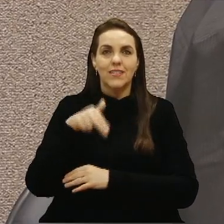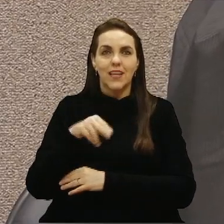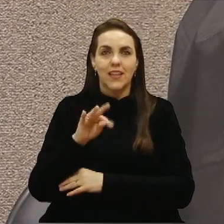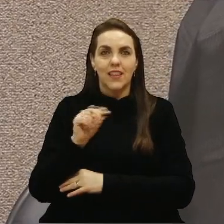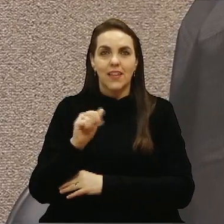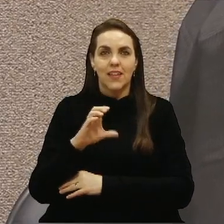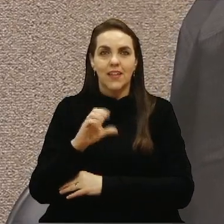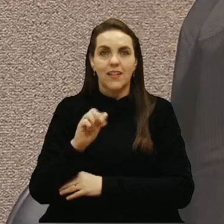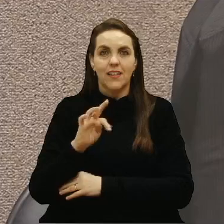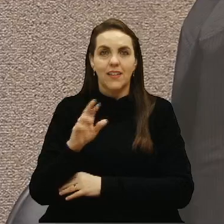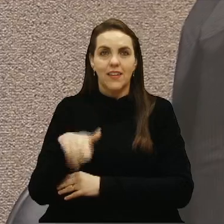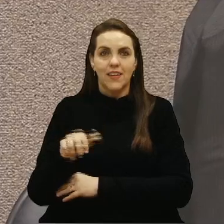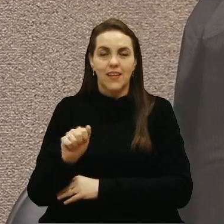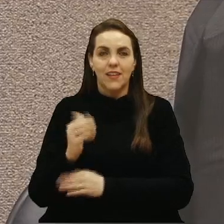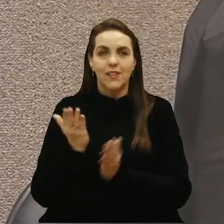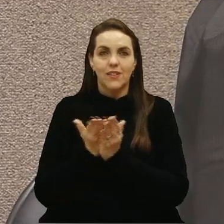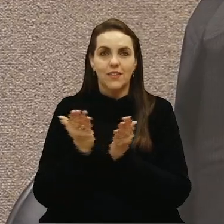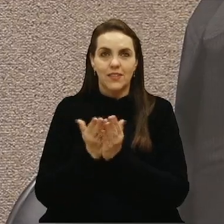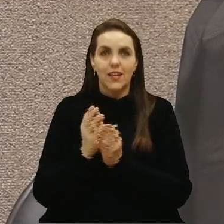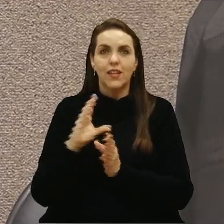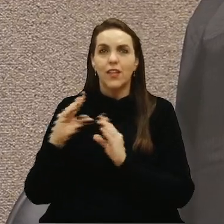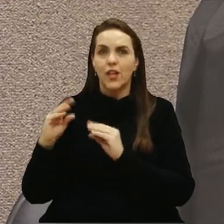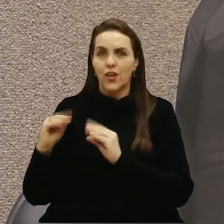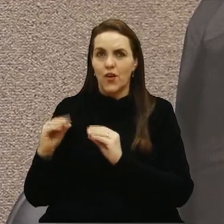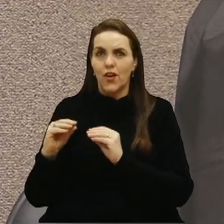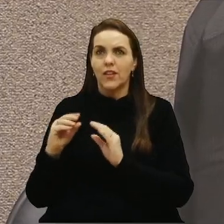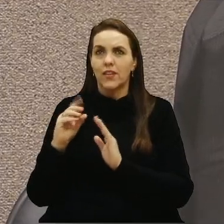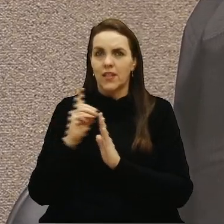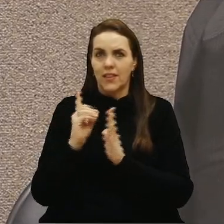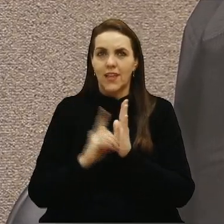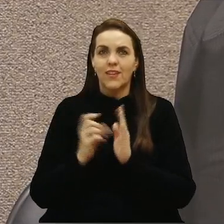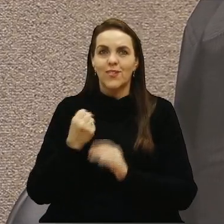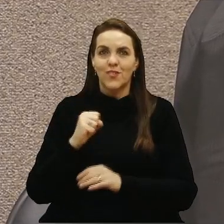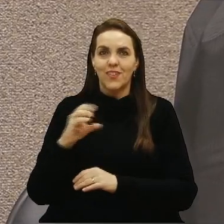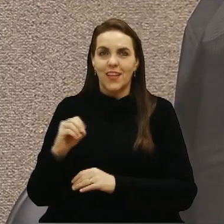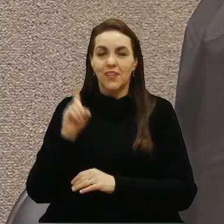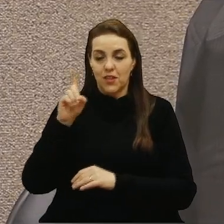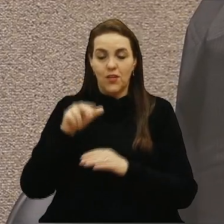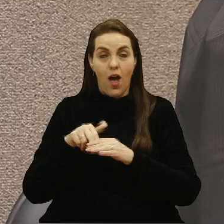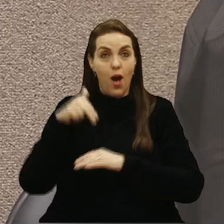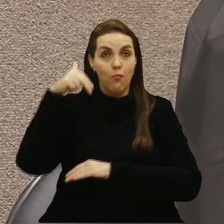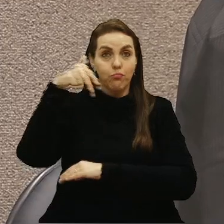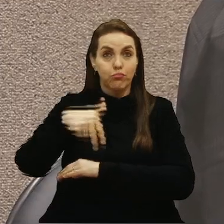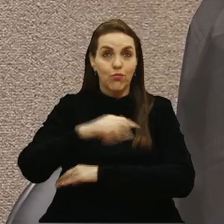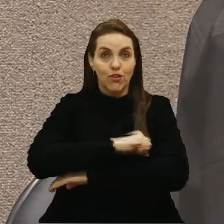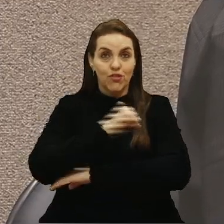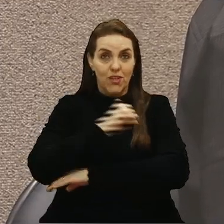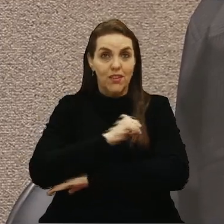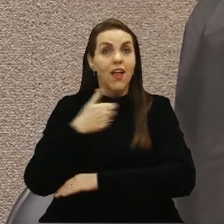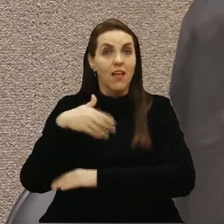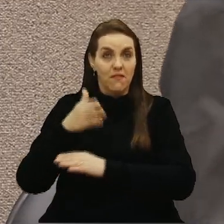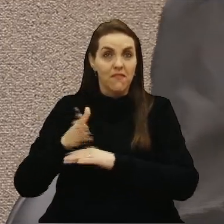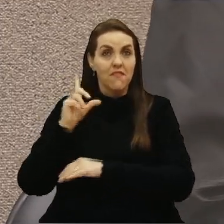de noite, nos anos 80. O senhor pulou muita janela lá, né, Fernando? Para ir para os bailes,